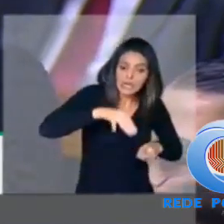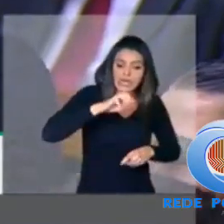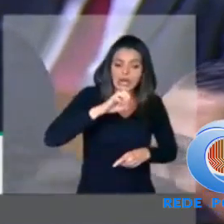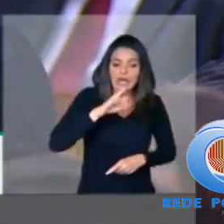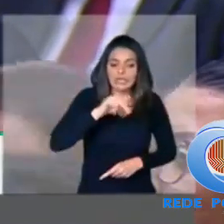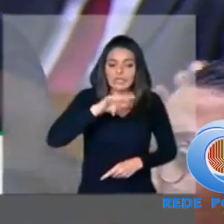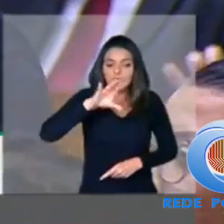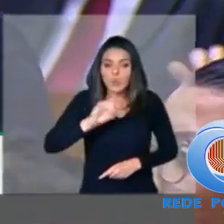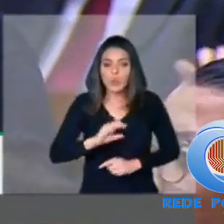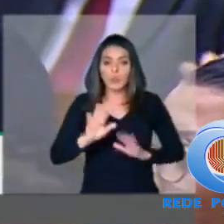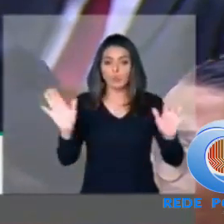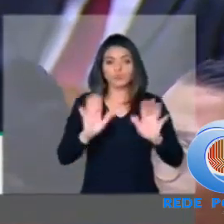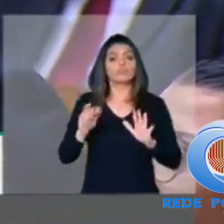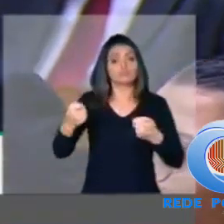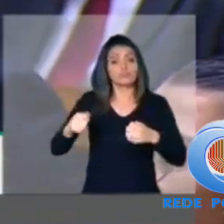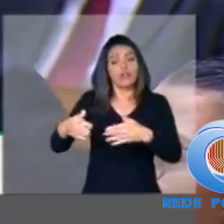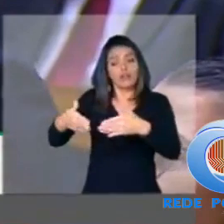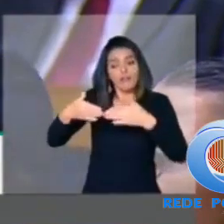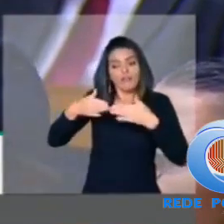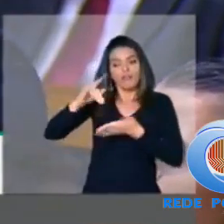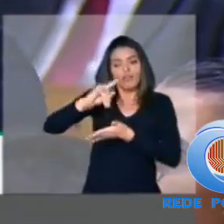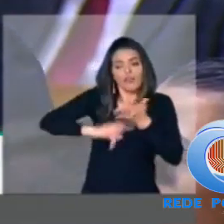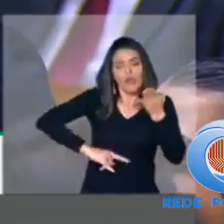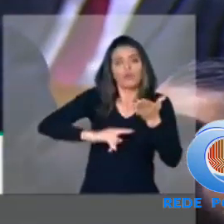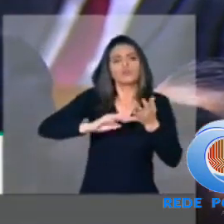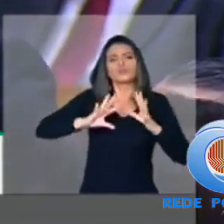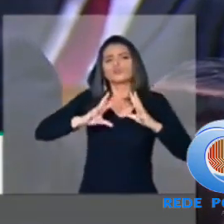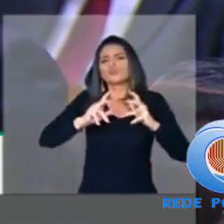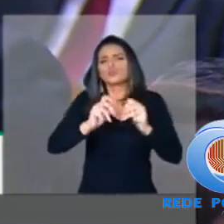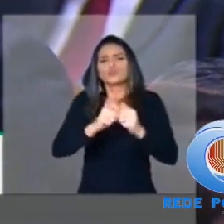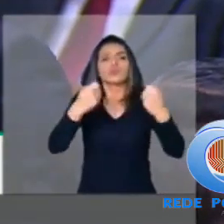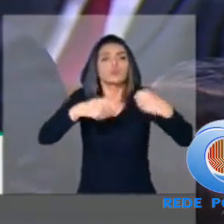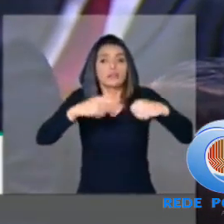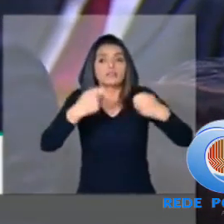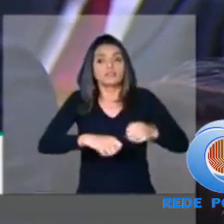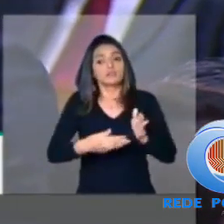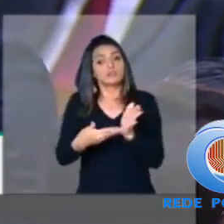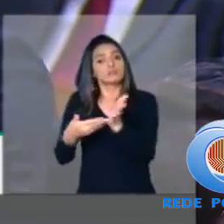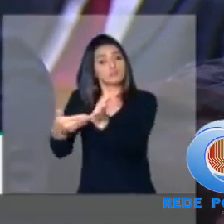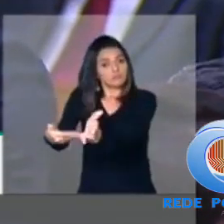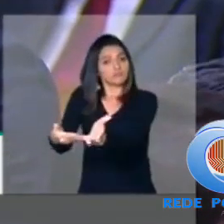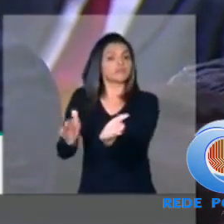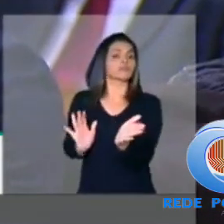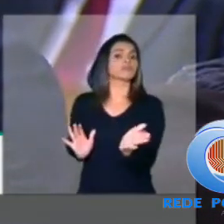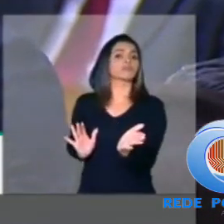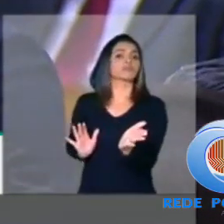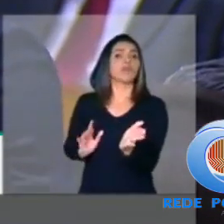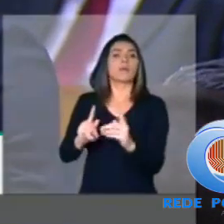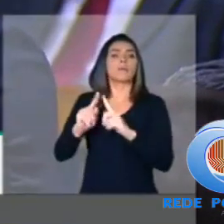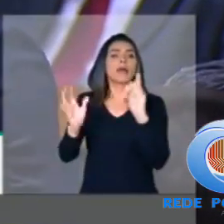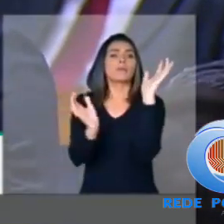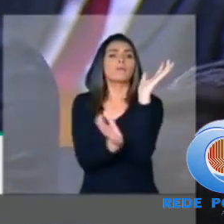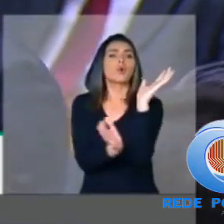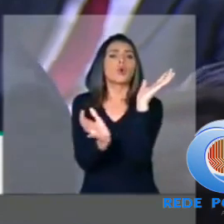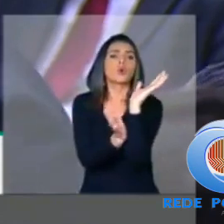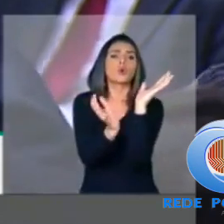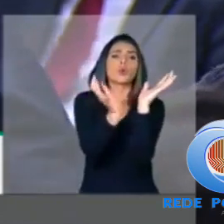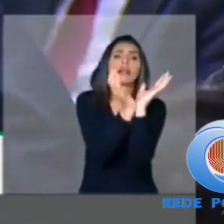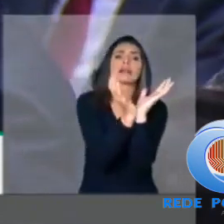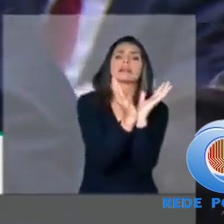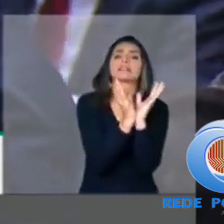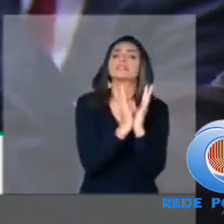deixar de apresentar as licenças necessárias, as documentações necessárias, mas sim vai apresentar com o seu comércio